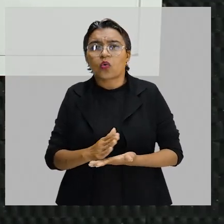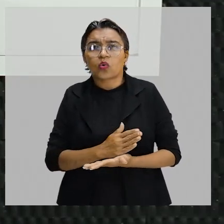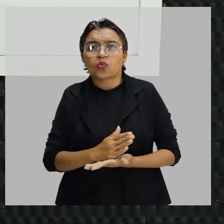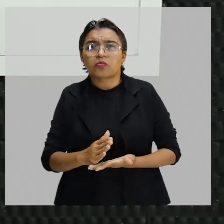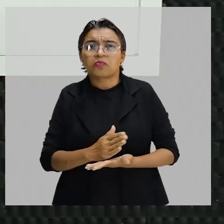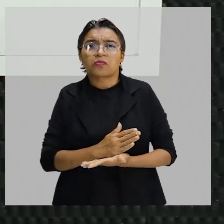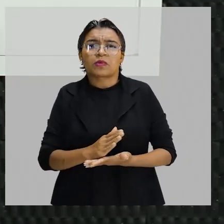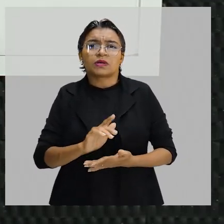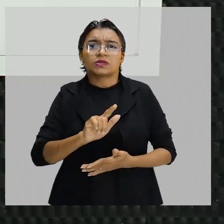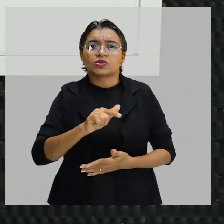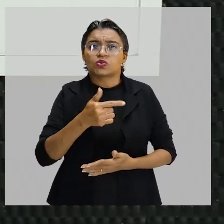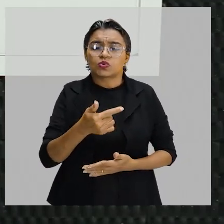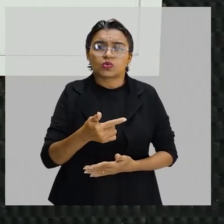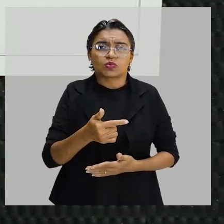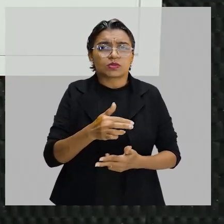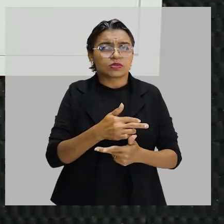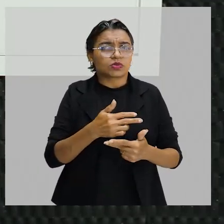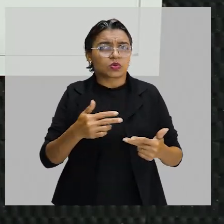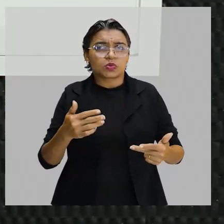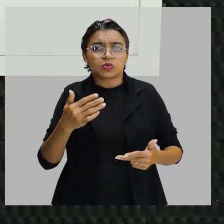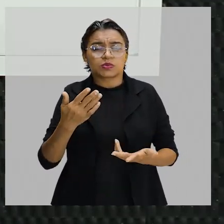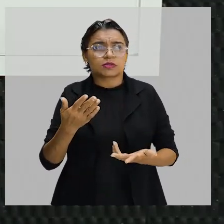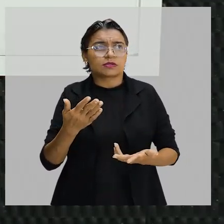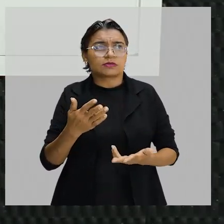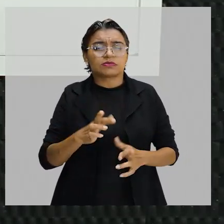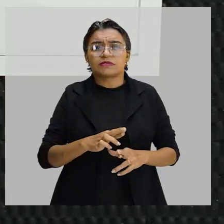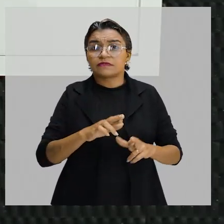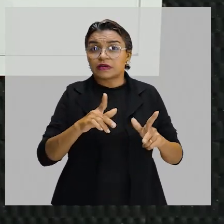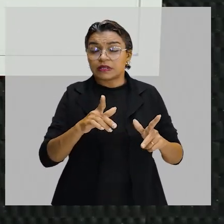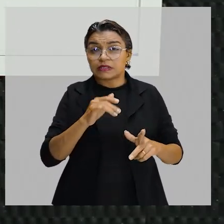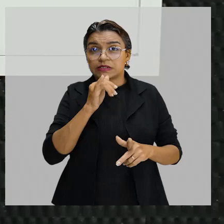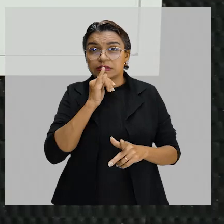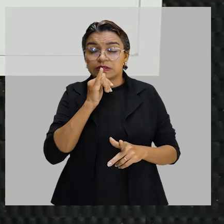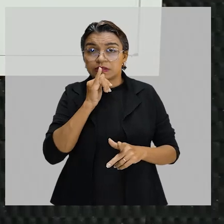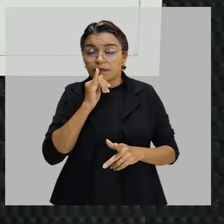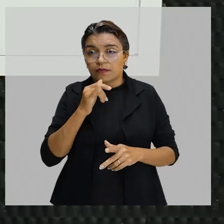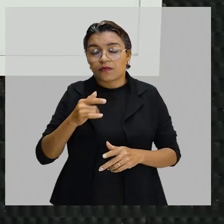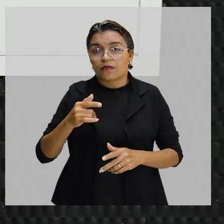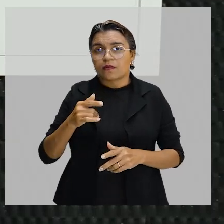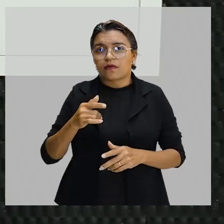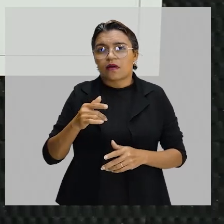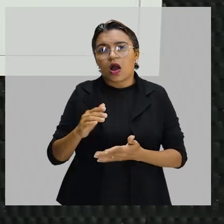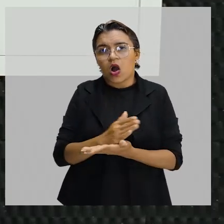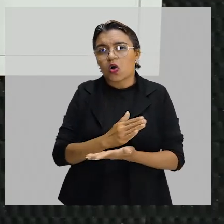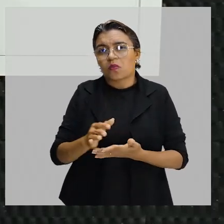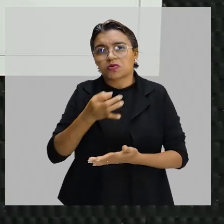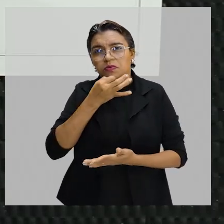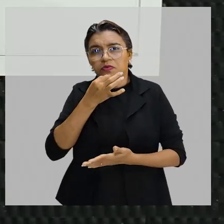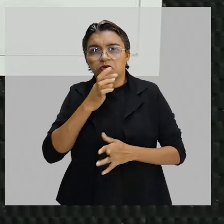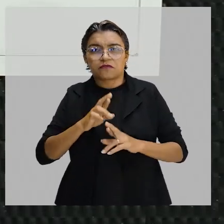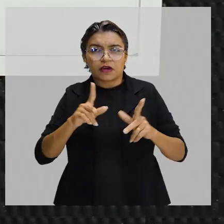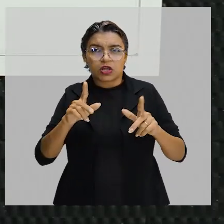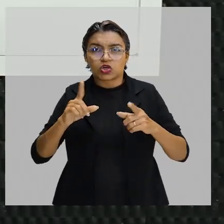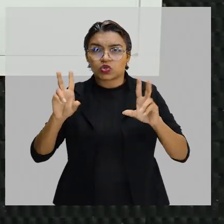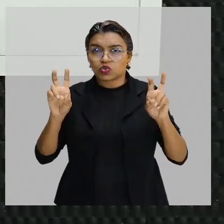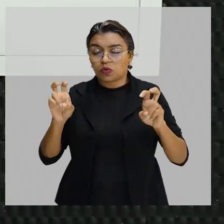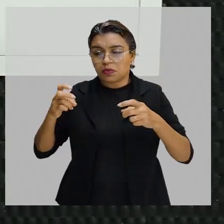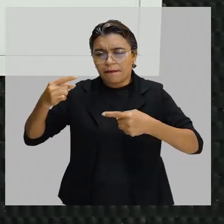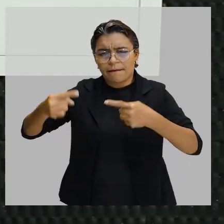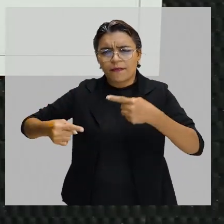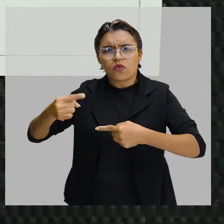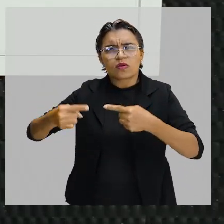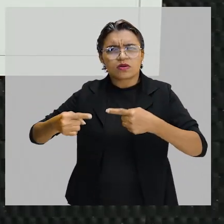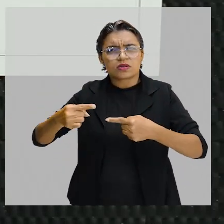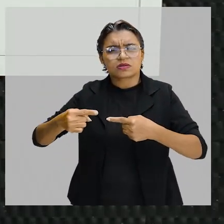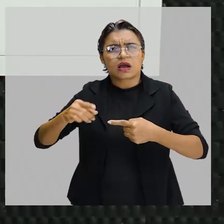mal-entendidos, né, que nós temos a partir desta área que é a política. Geralmente vocês associam ela a